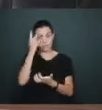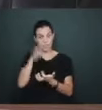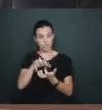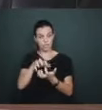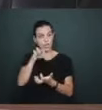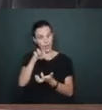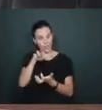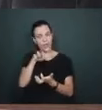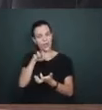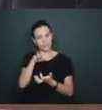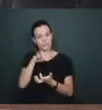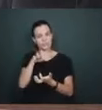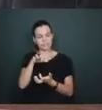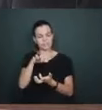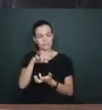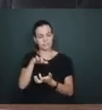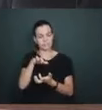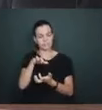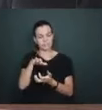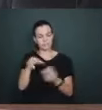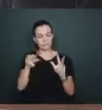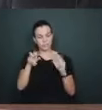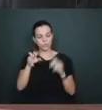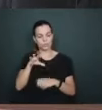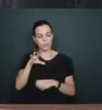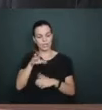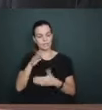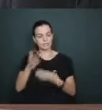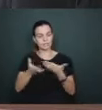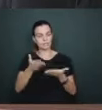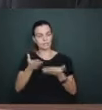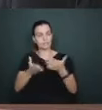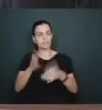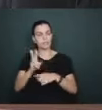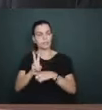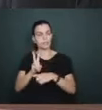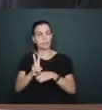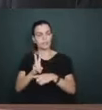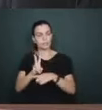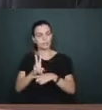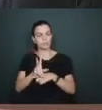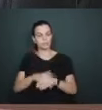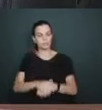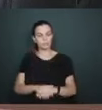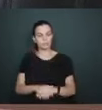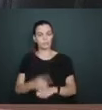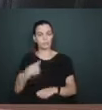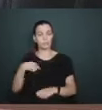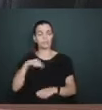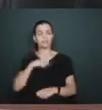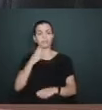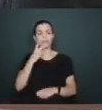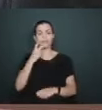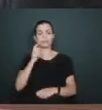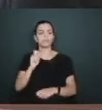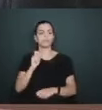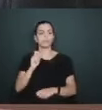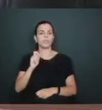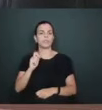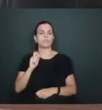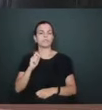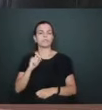com relação ao acolhimento institucional, que é a forma mais drástica, né? Porque nós falamos que, por mais incrível que seja um